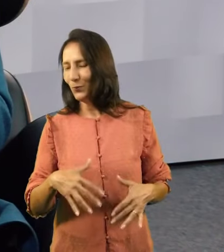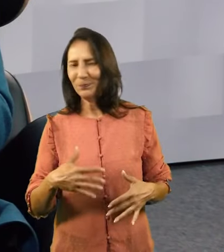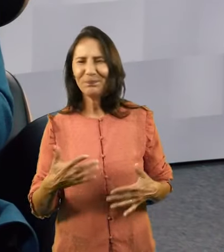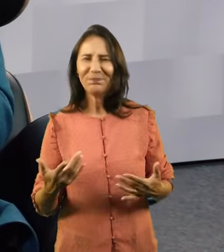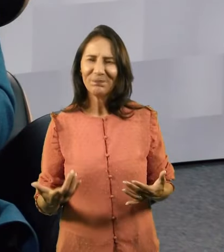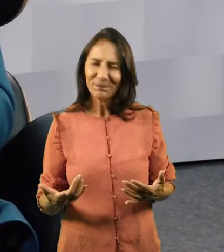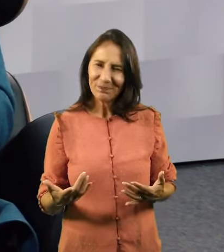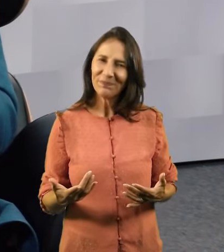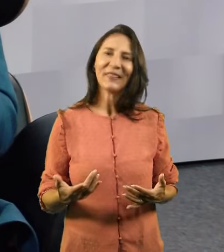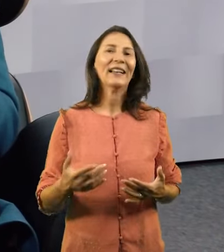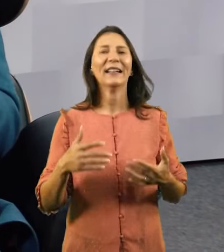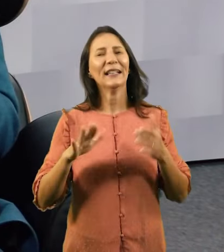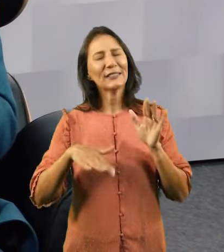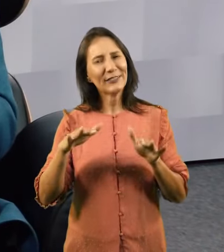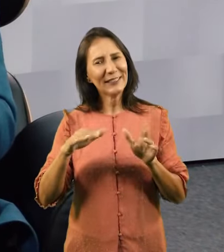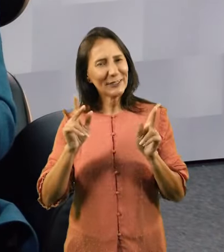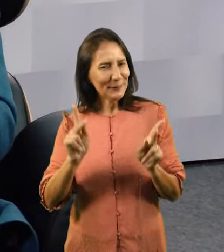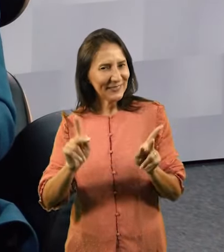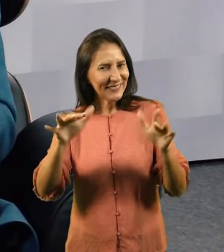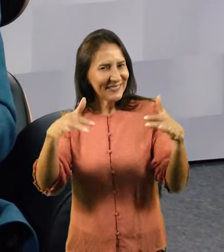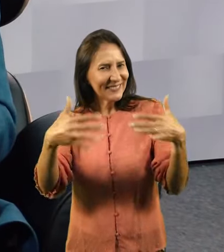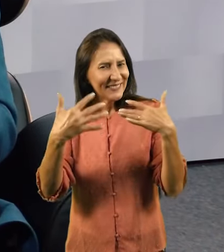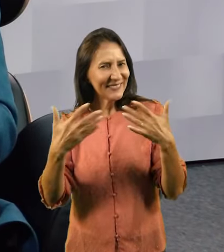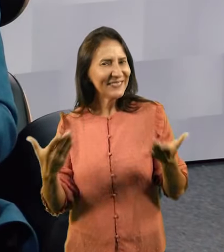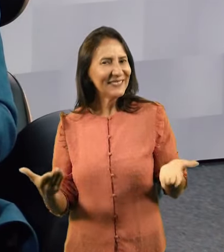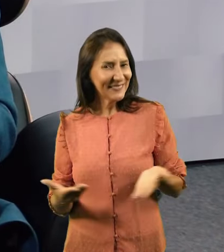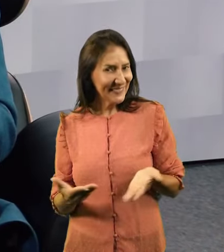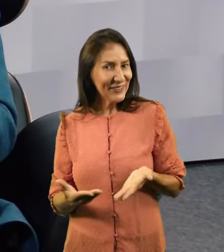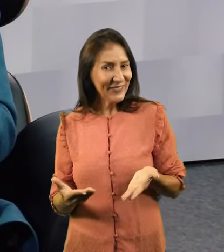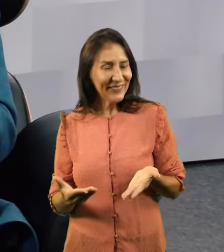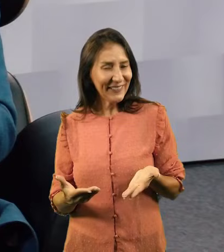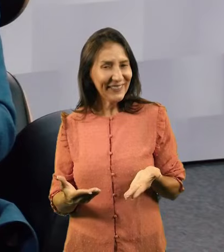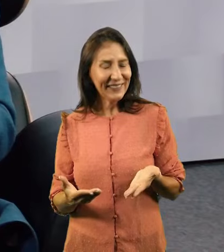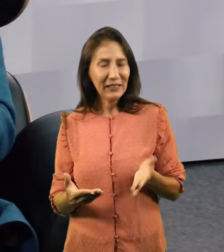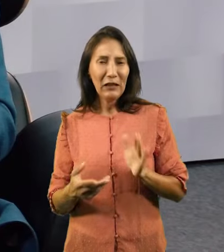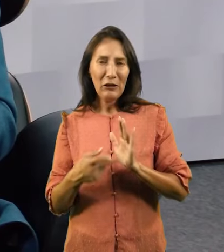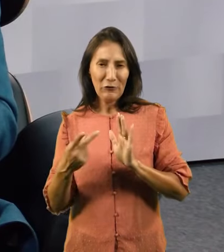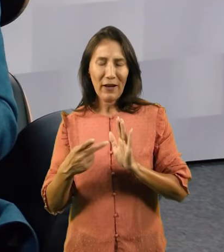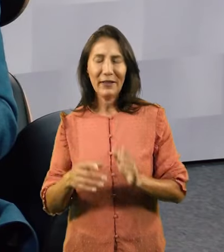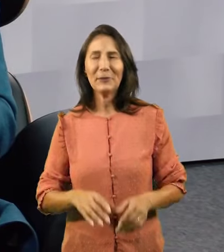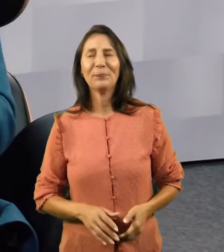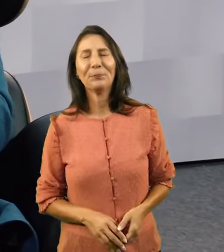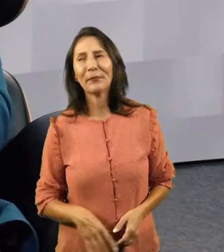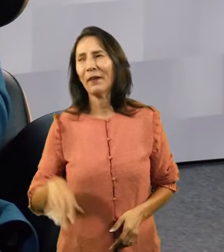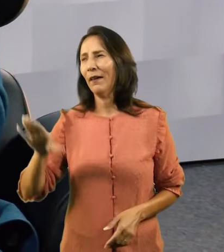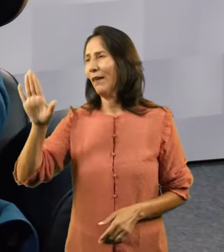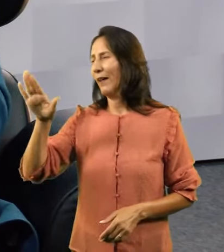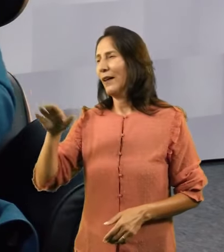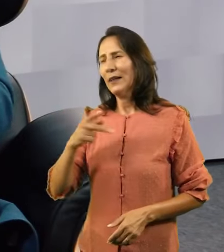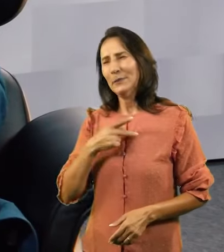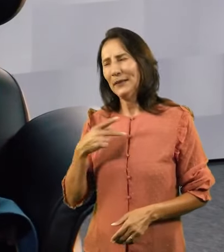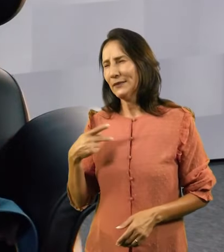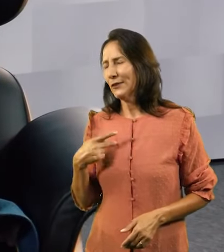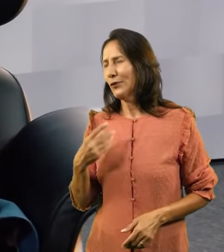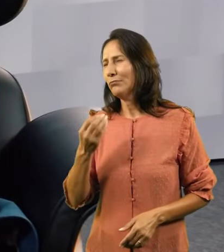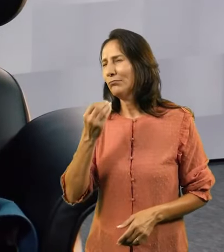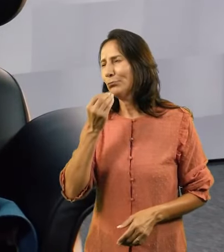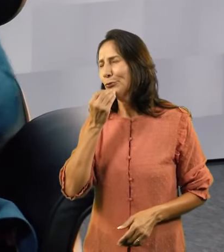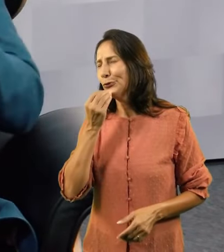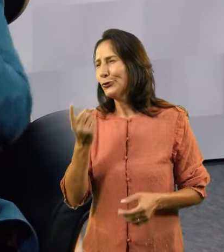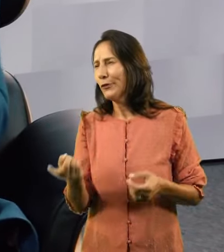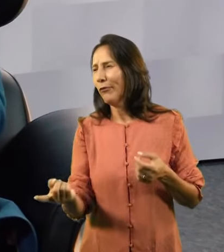Certamente, muitos que estão me assistindo agora na Voz do Conselho dizem assim: pastor, ah, se eu pudesse voltar